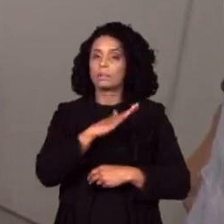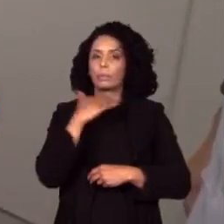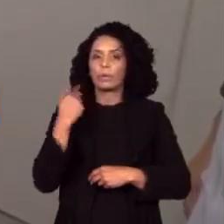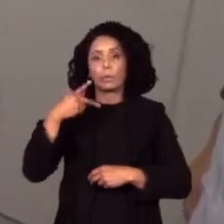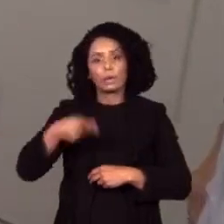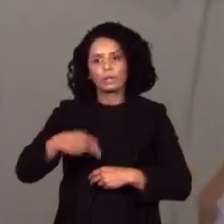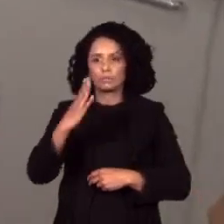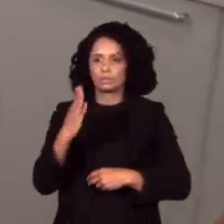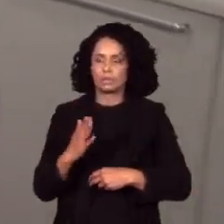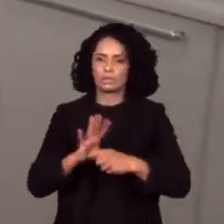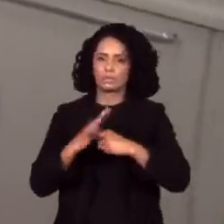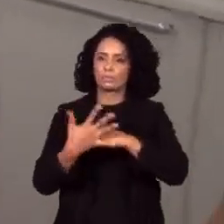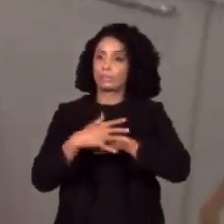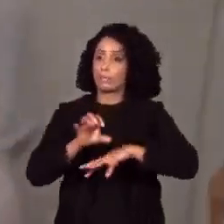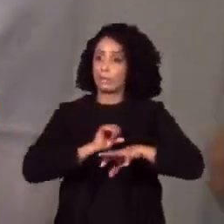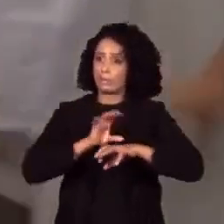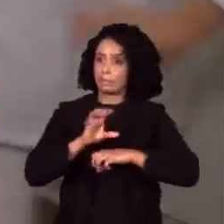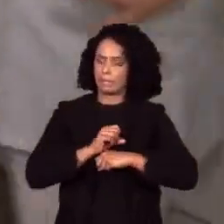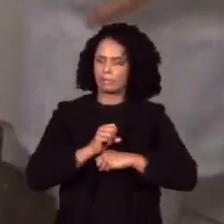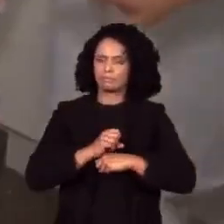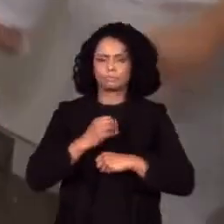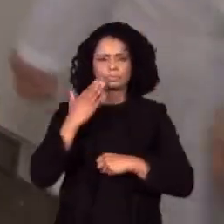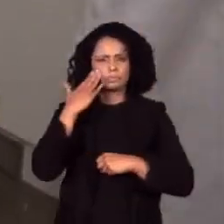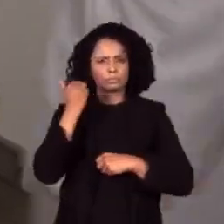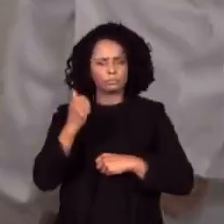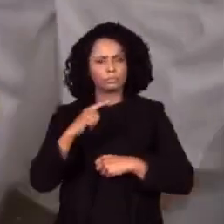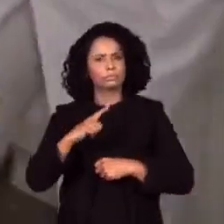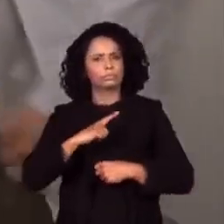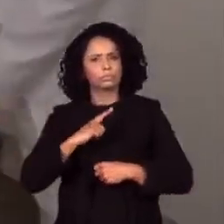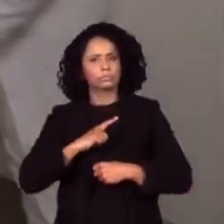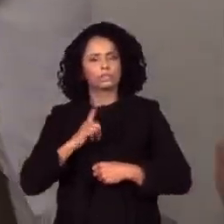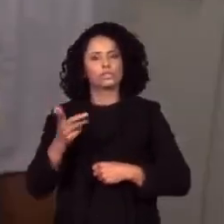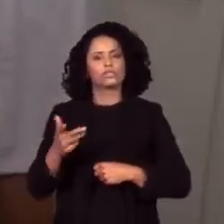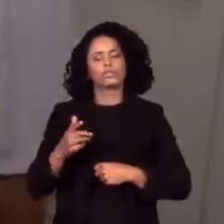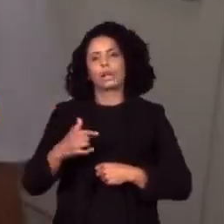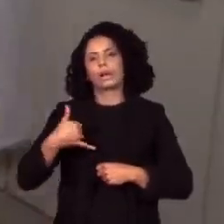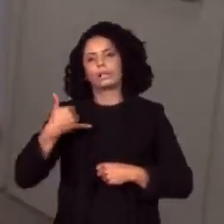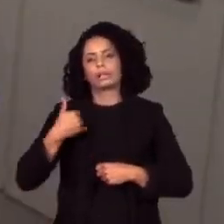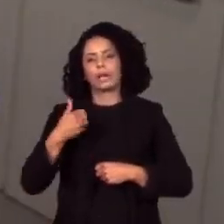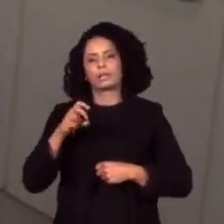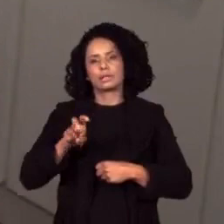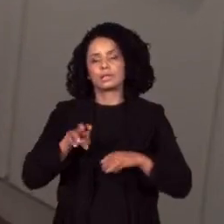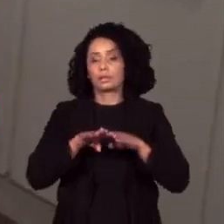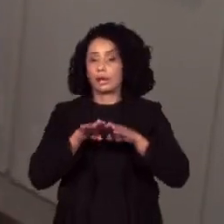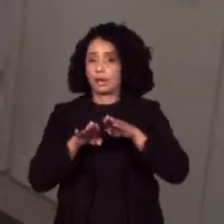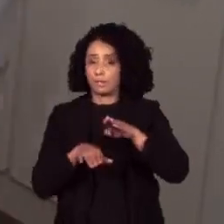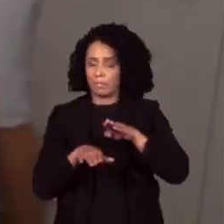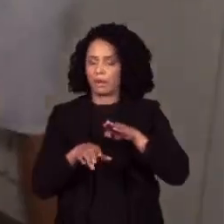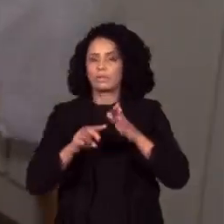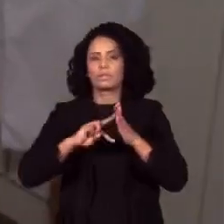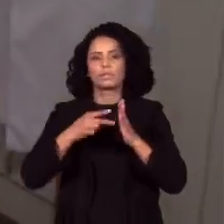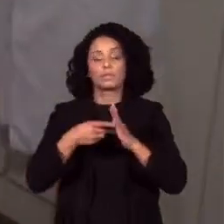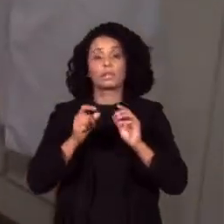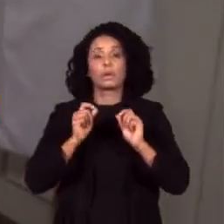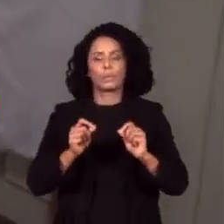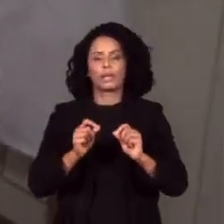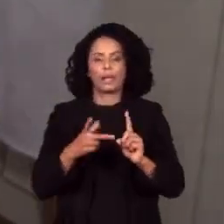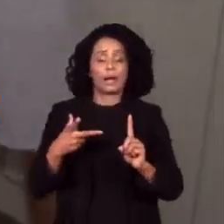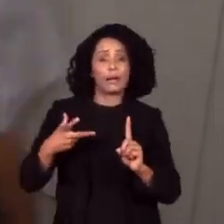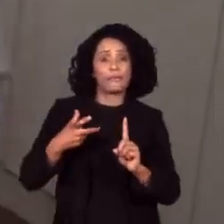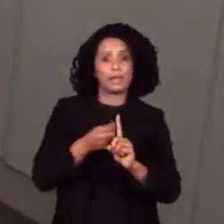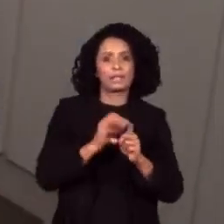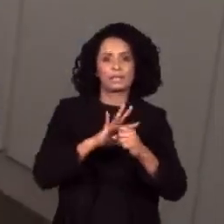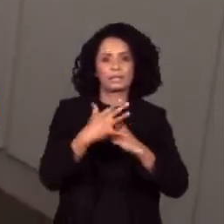da Covid-19. A gente lembra que essa faixa etária, abaixo dos 5 anos, é justamente aquela que ainda não recebe a